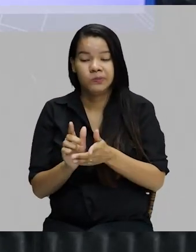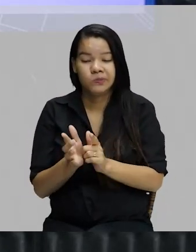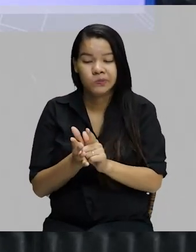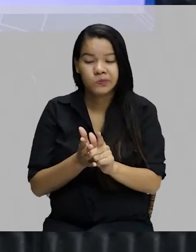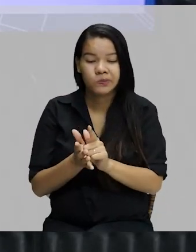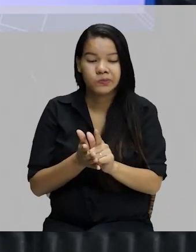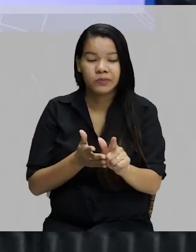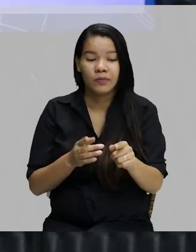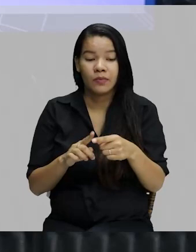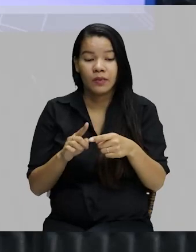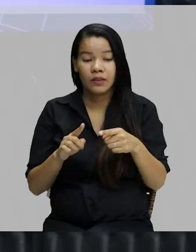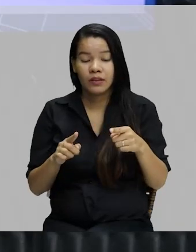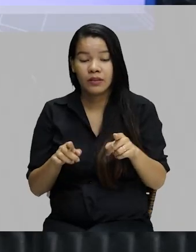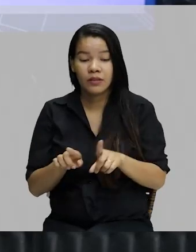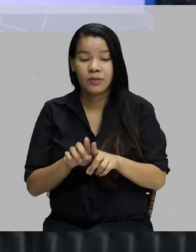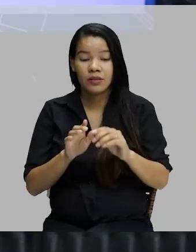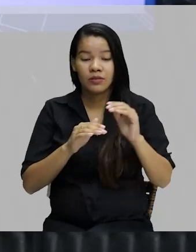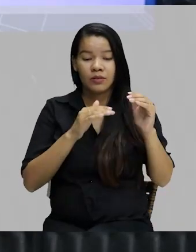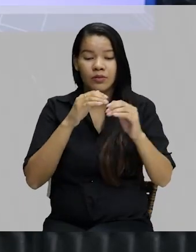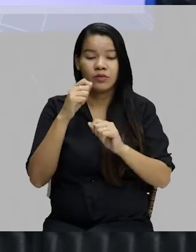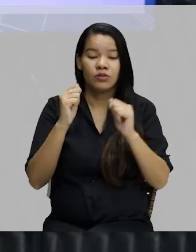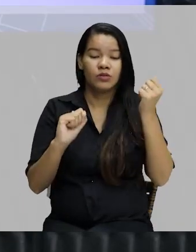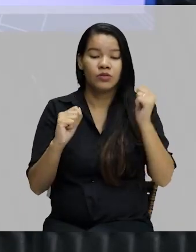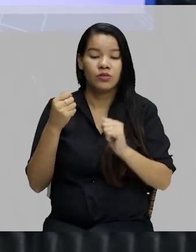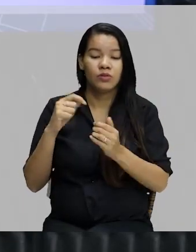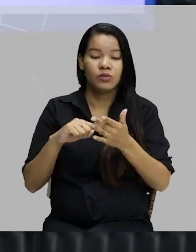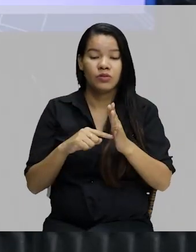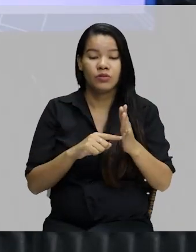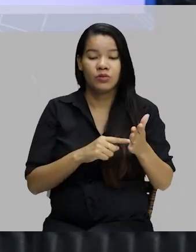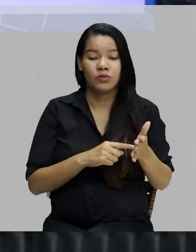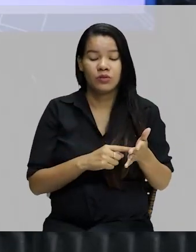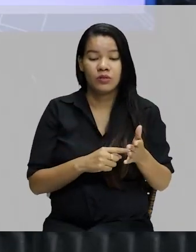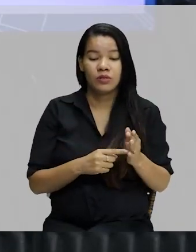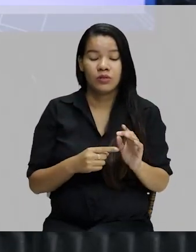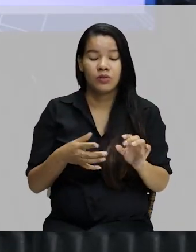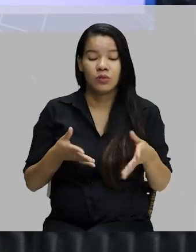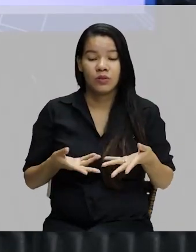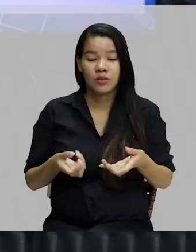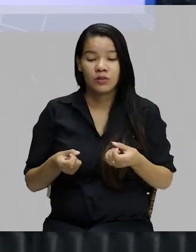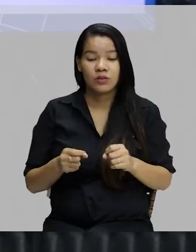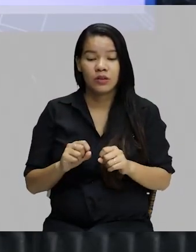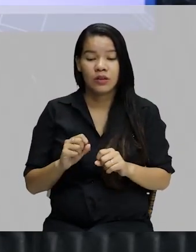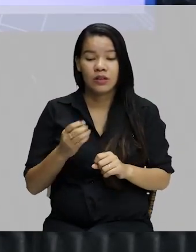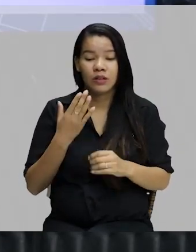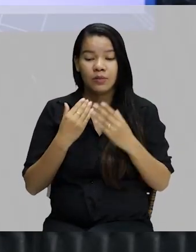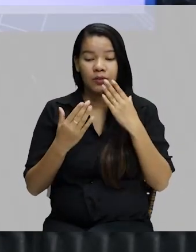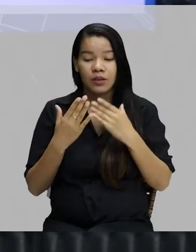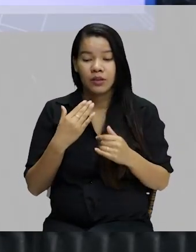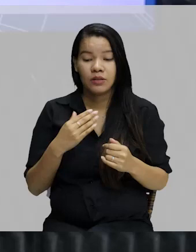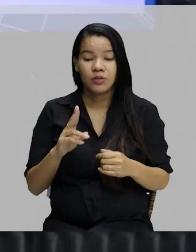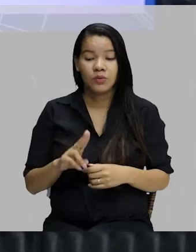indústrias, conservação de alimentos, uso militar, que seria o caso das bombas. Então,